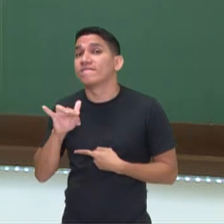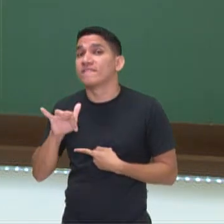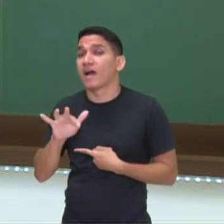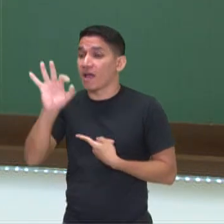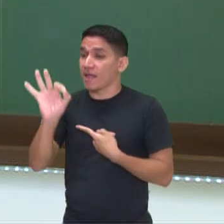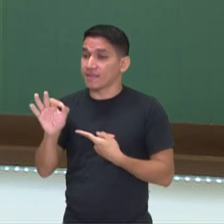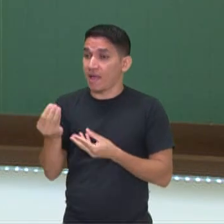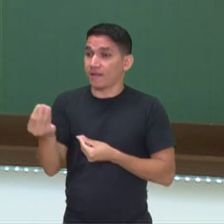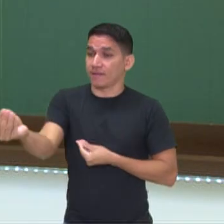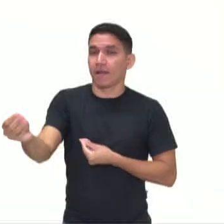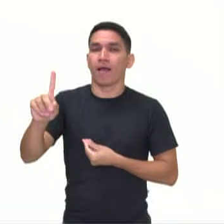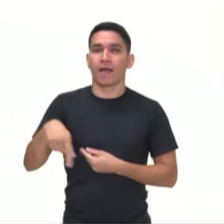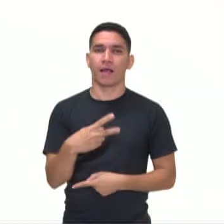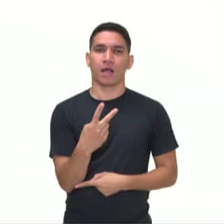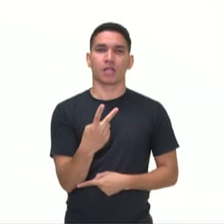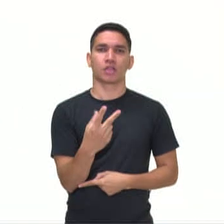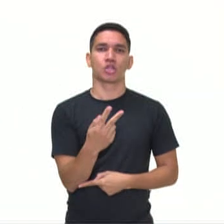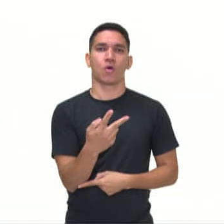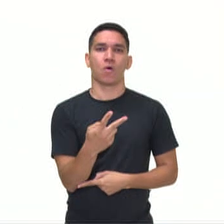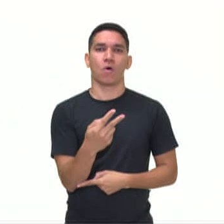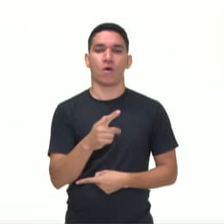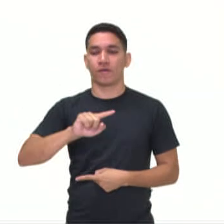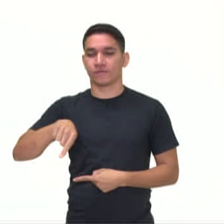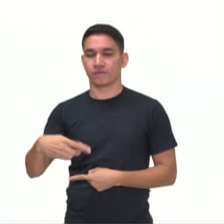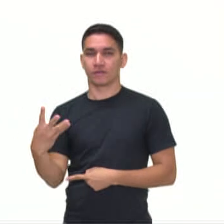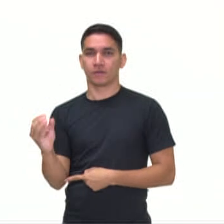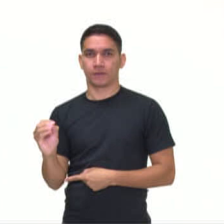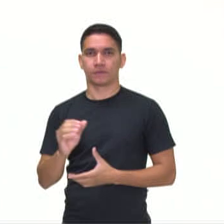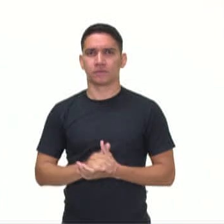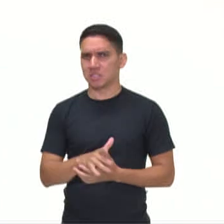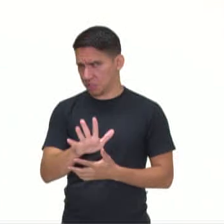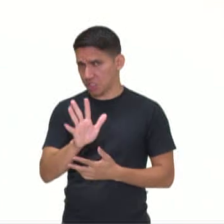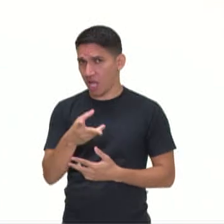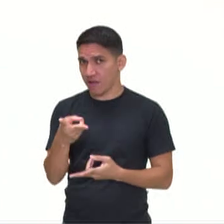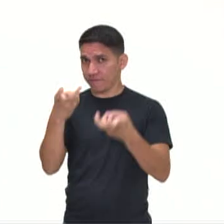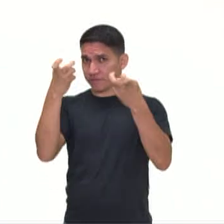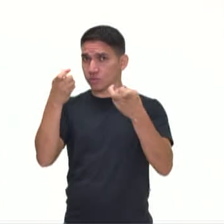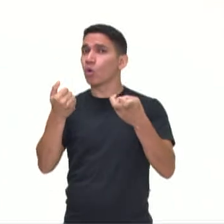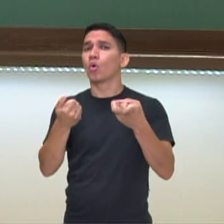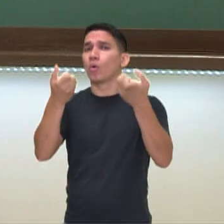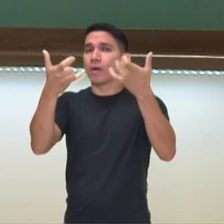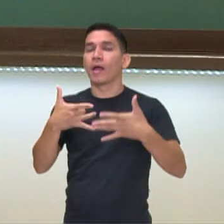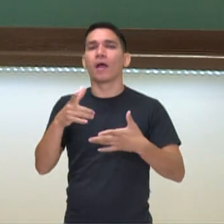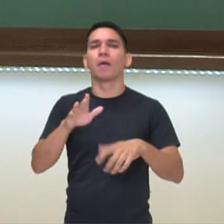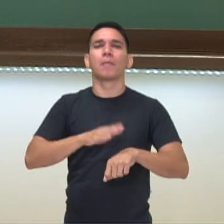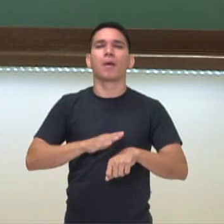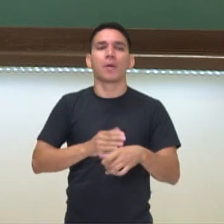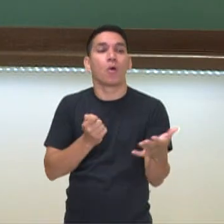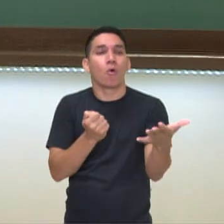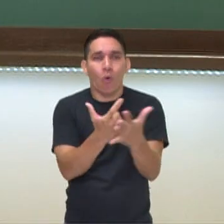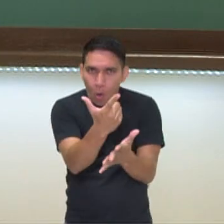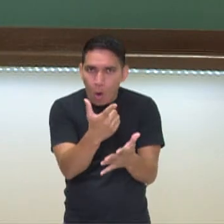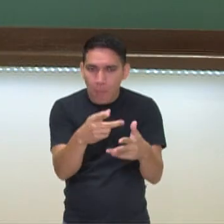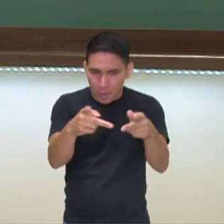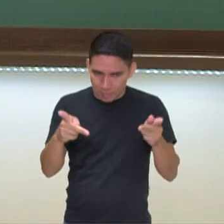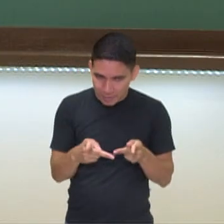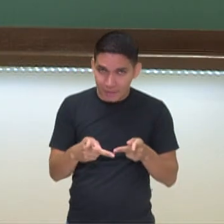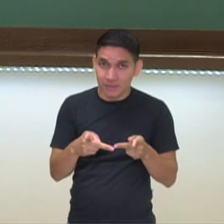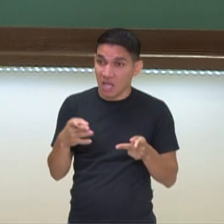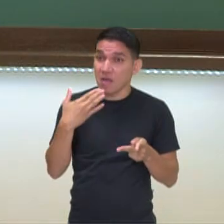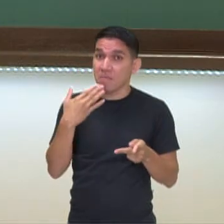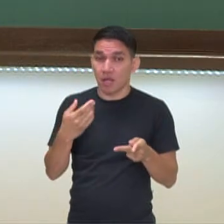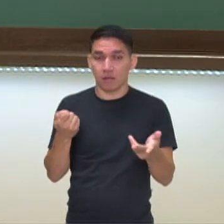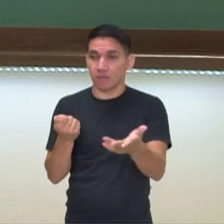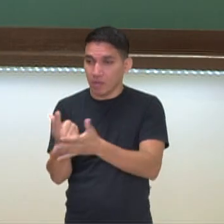entrega? 12,40, tá bom? Você já ouviu falar? Quando a gente compra uma pizza lá, a gente pede para entregar, tem uma taxinha de